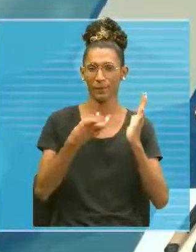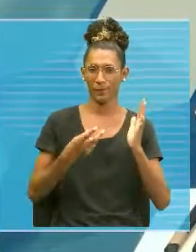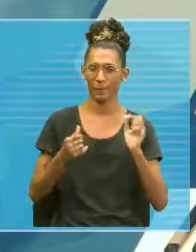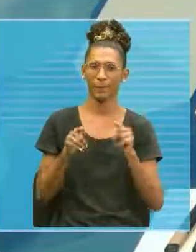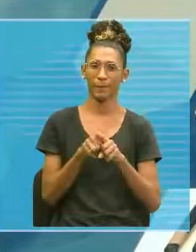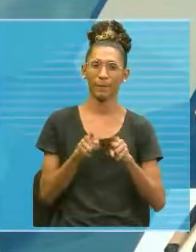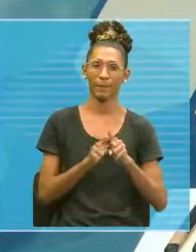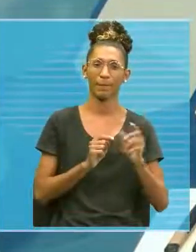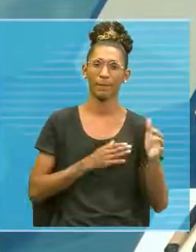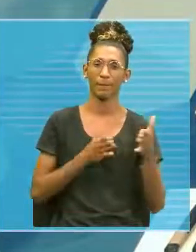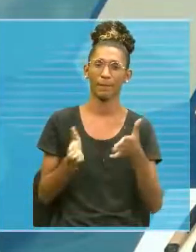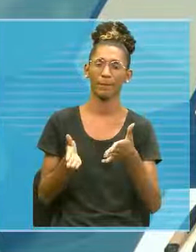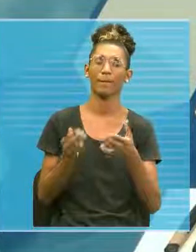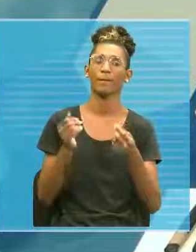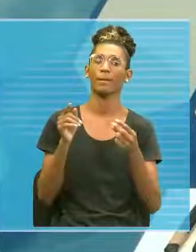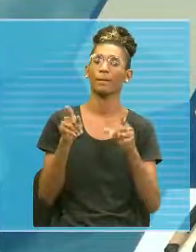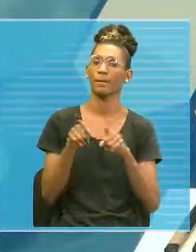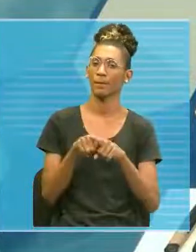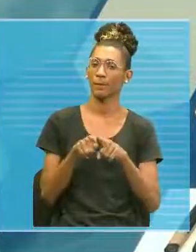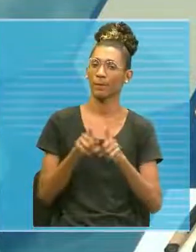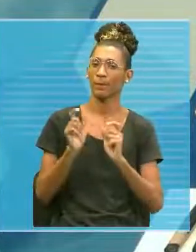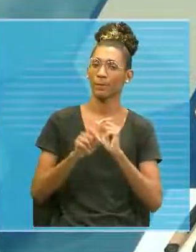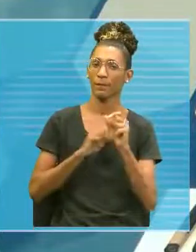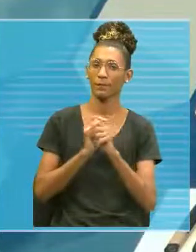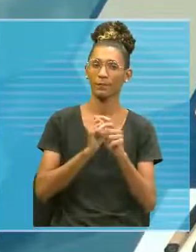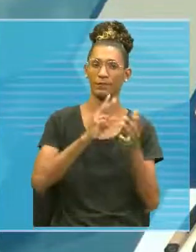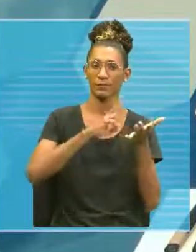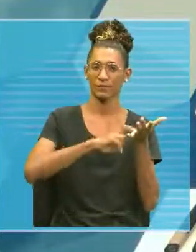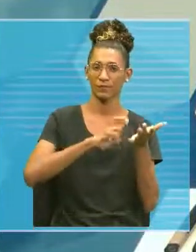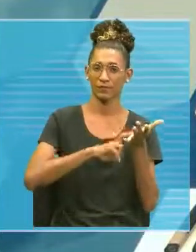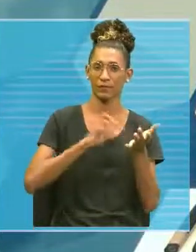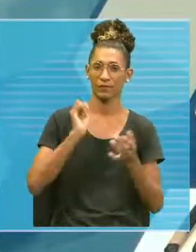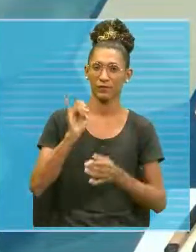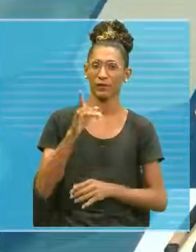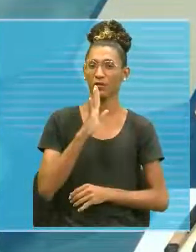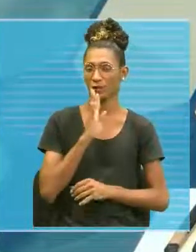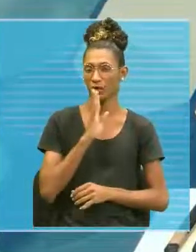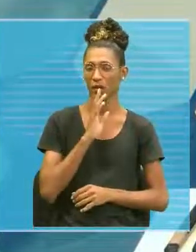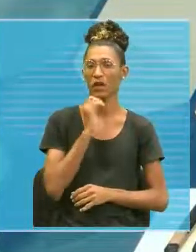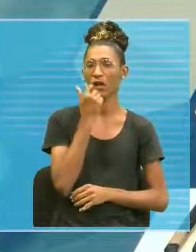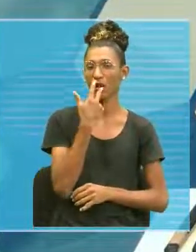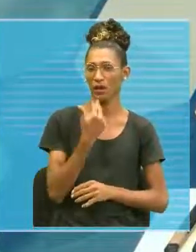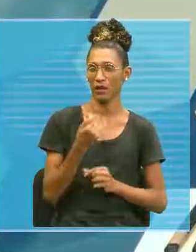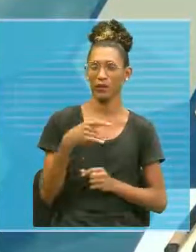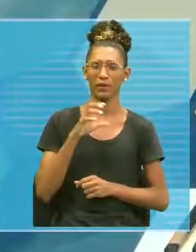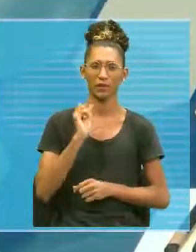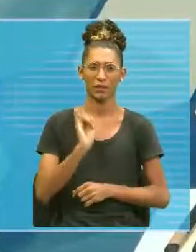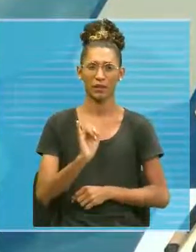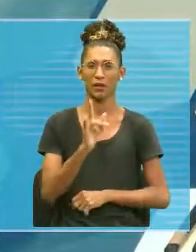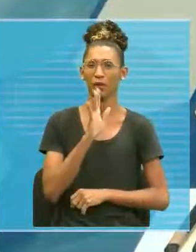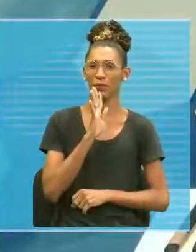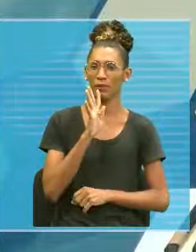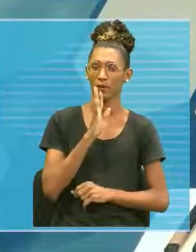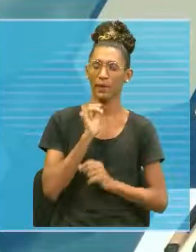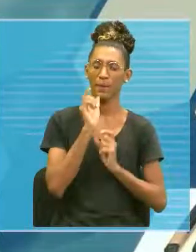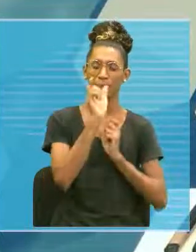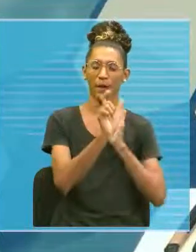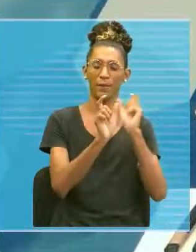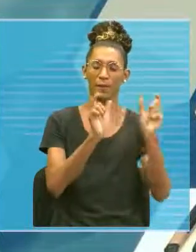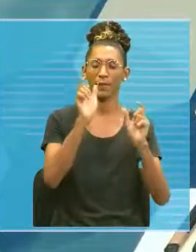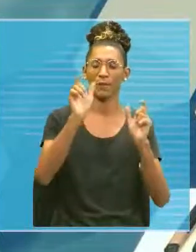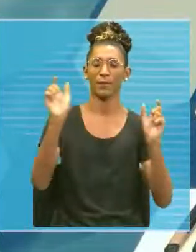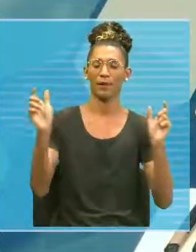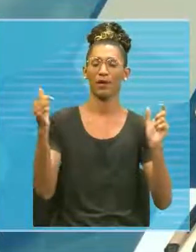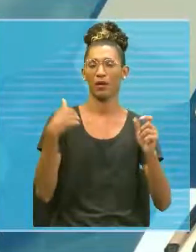vocabulário Porque quanto mais conhecimento eu tiver da língua quanto mais palavras eu consegui